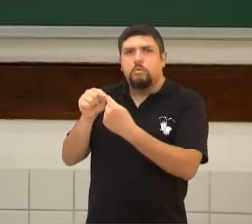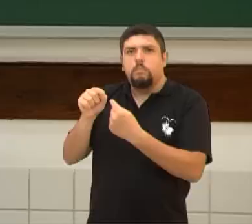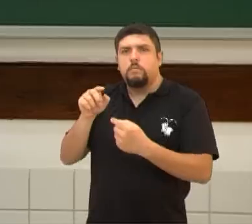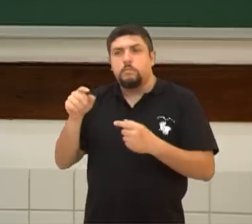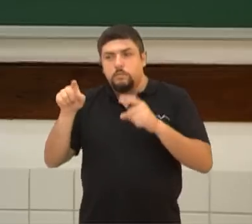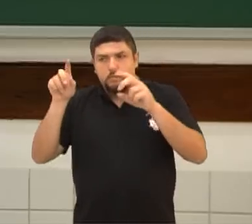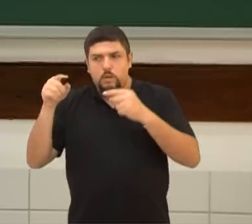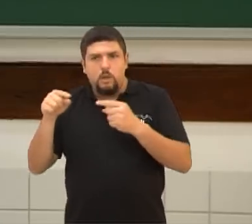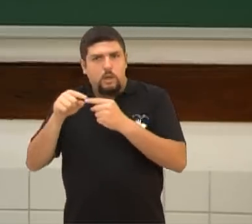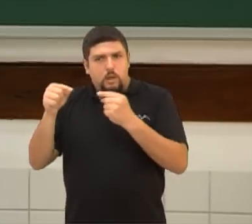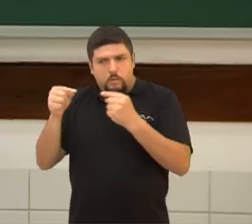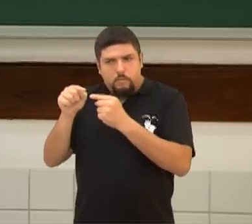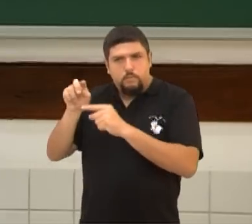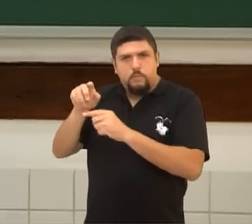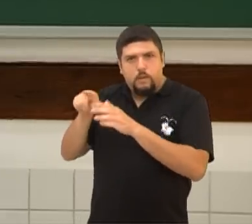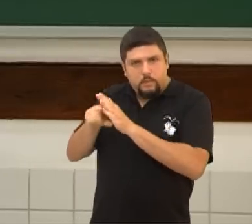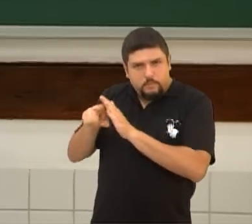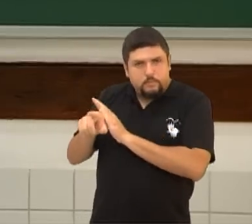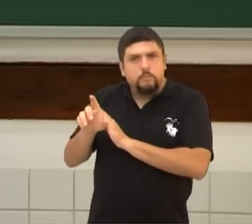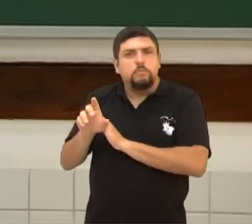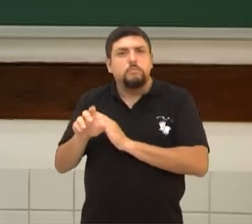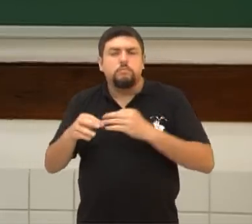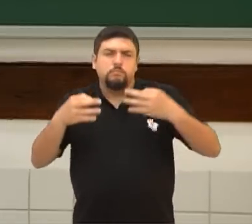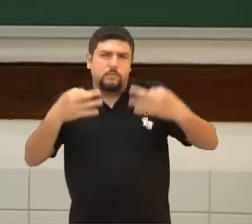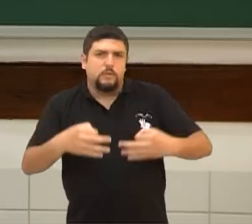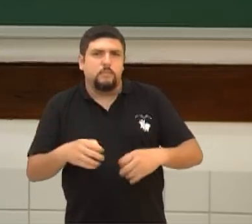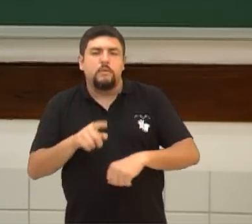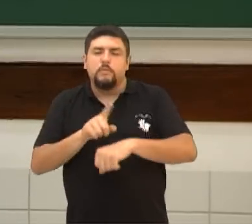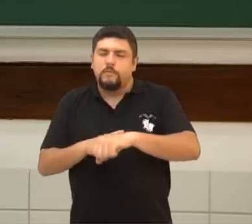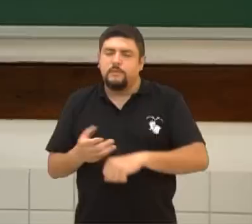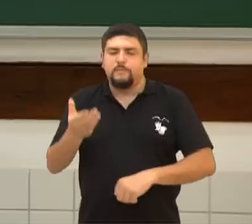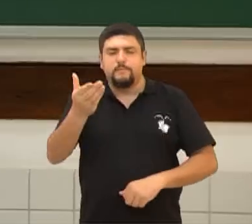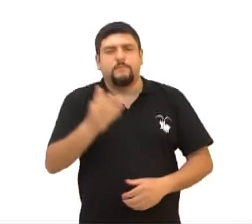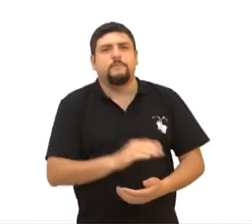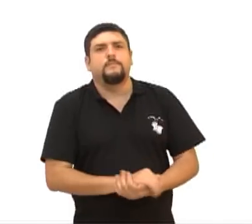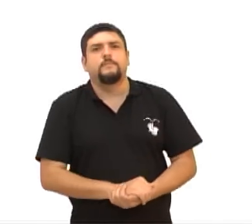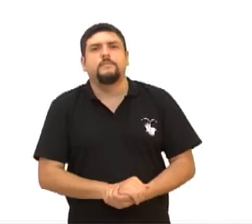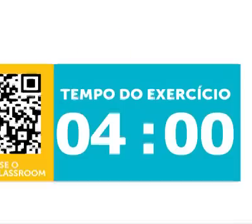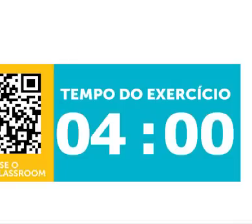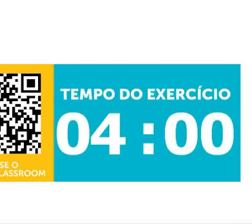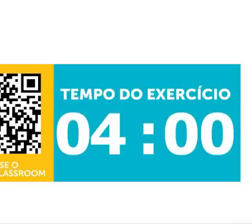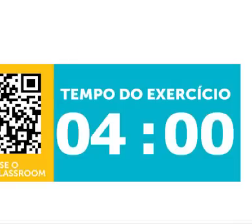com a pergunta, estará certo. Um tempinho para você e a gente já volta.